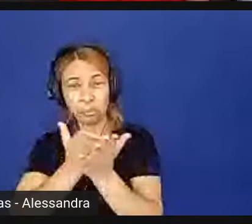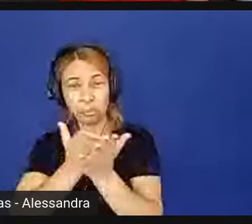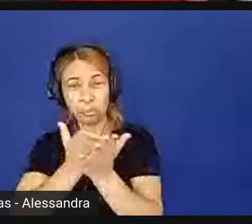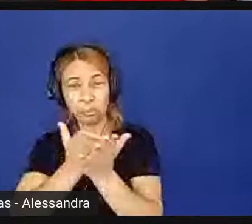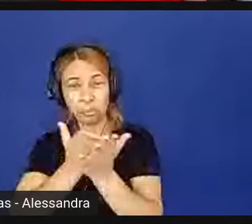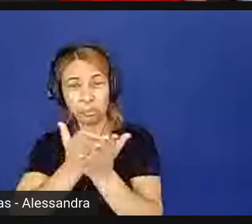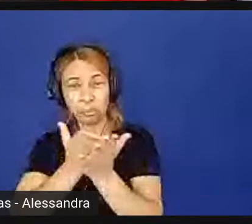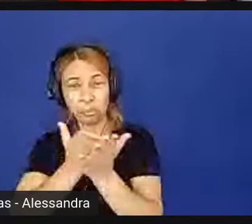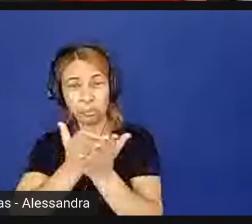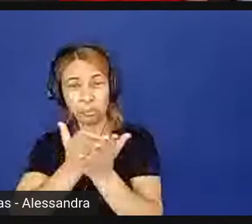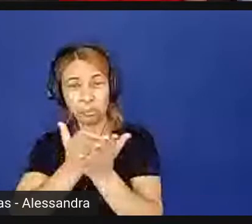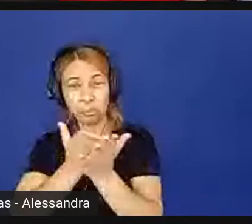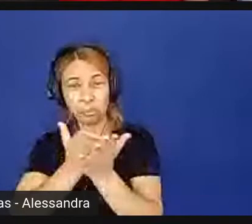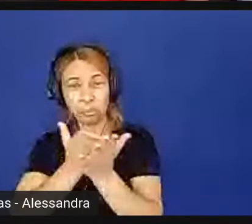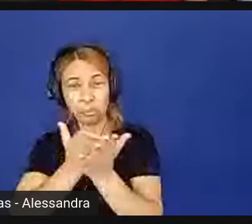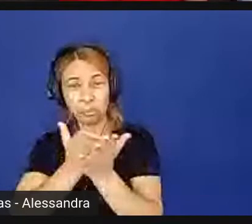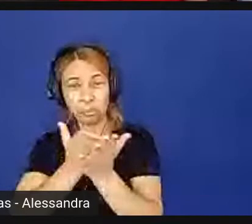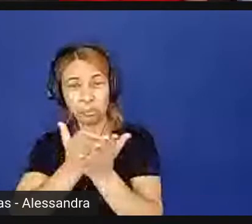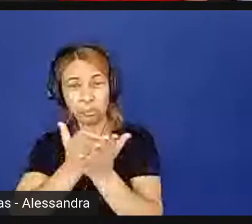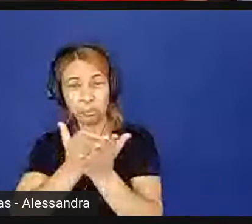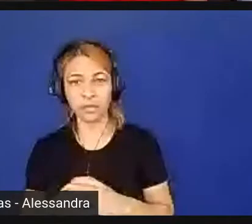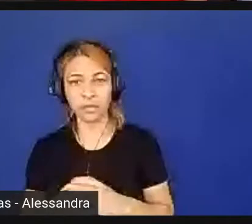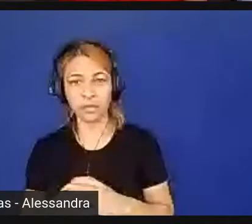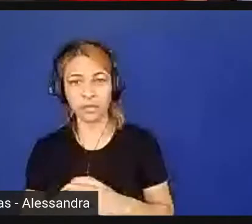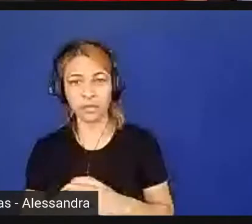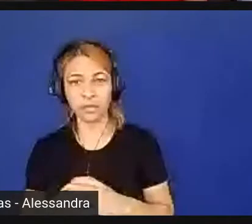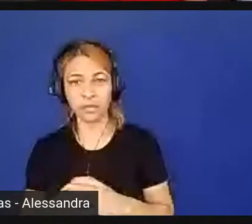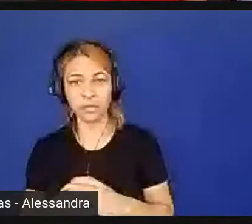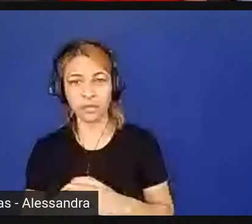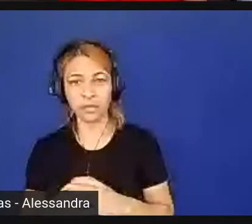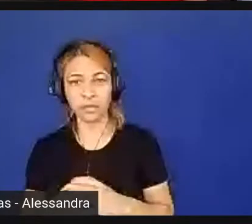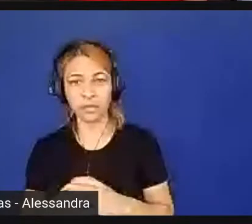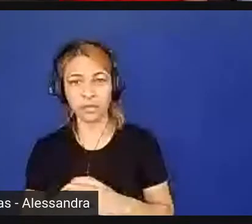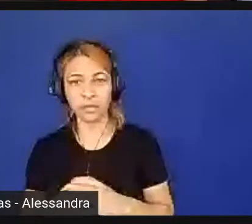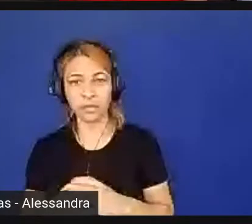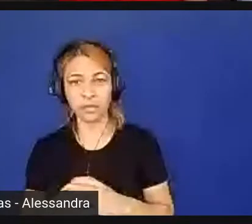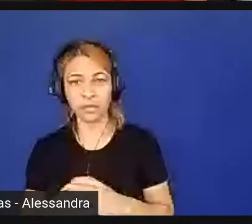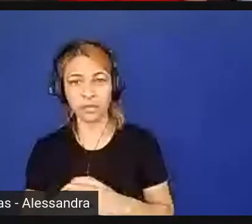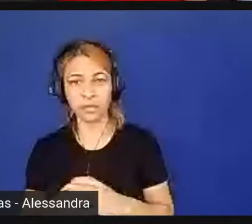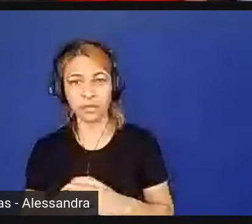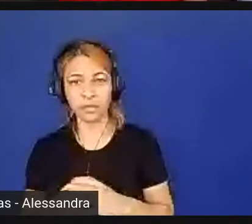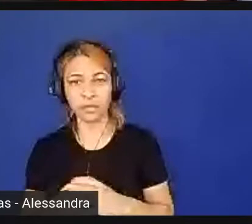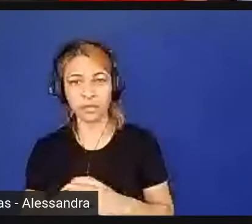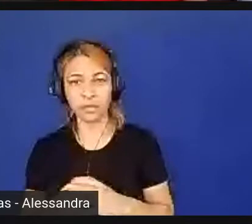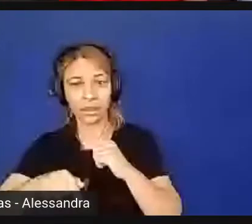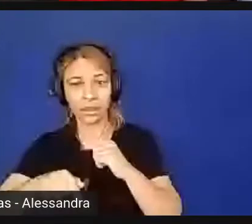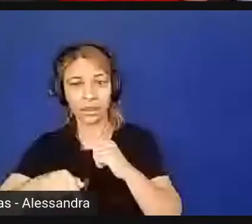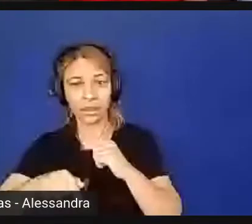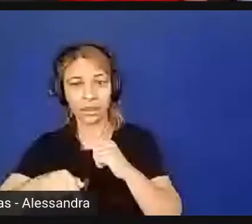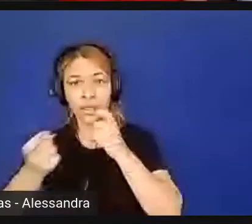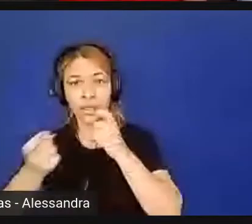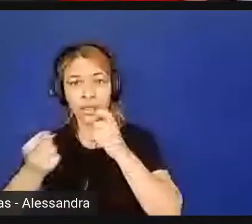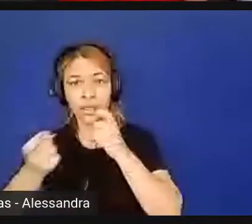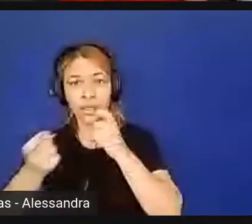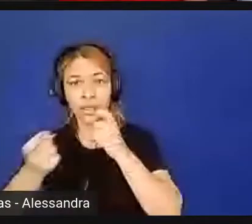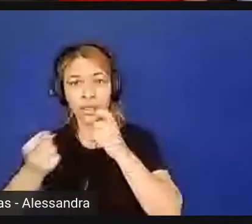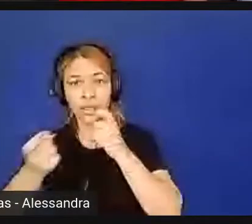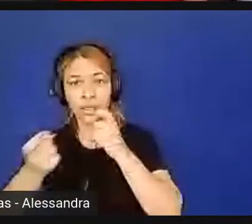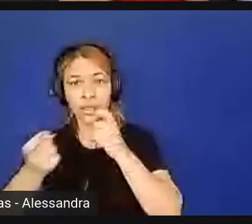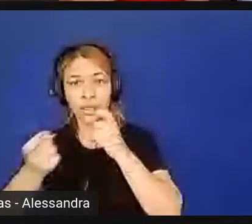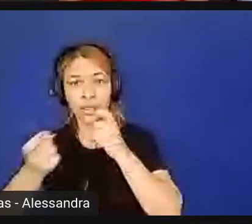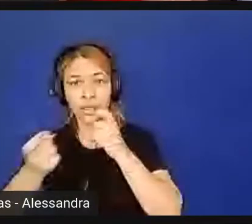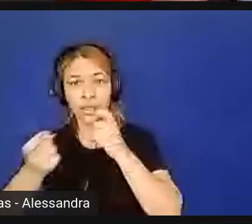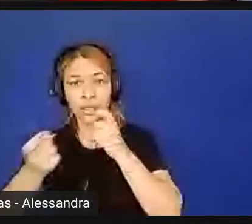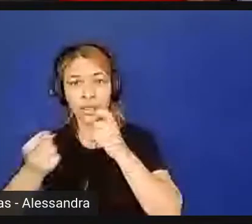quer alcançar objetivos, né? No nosso caso aqui, a administração pública, a gente quer entregar para a sociedade determinadas prestações,